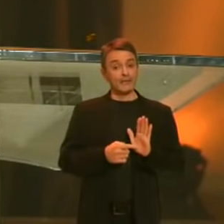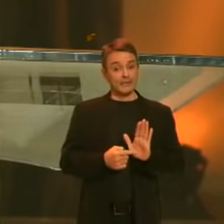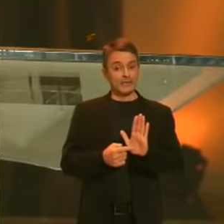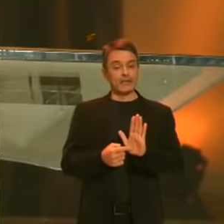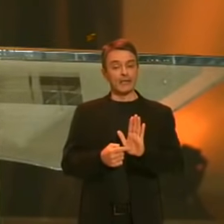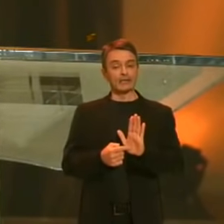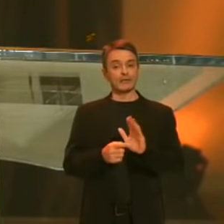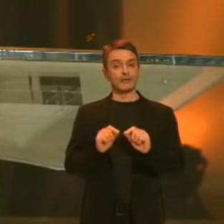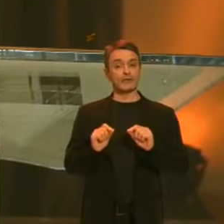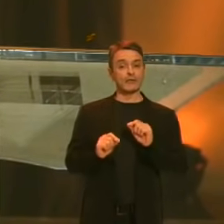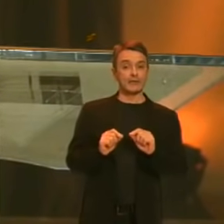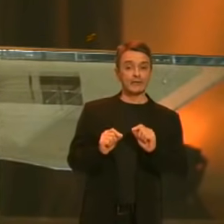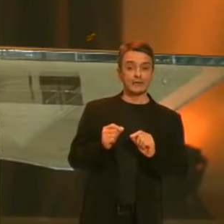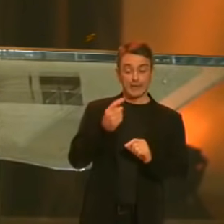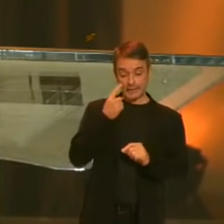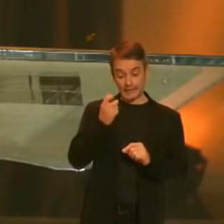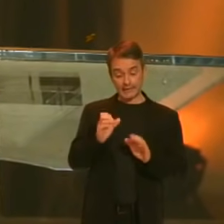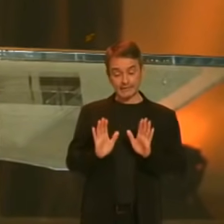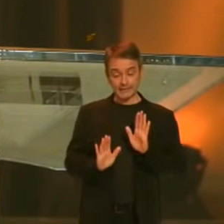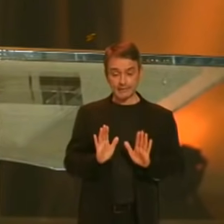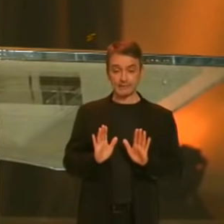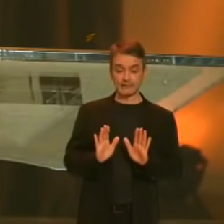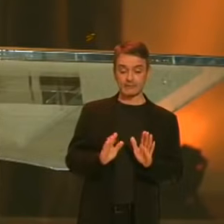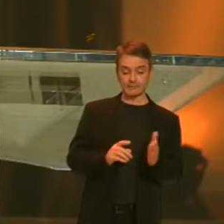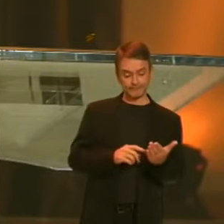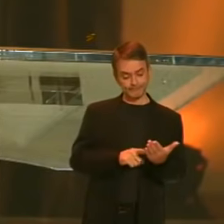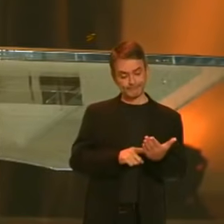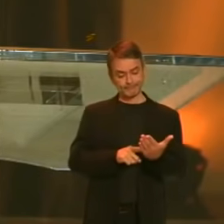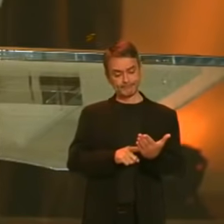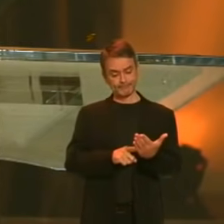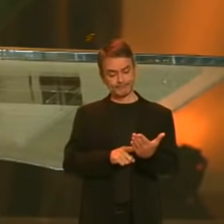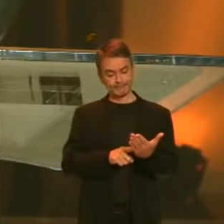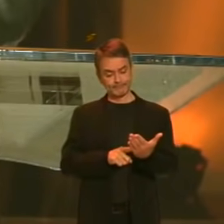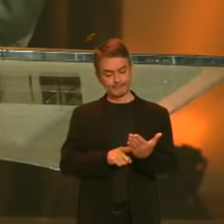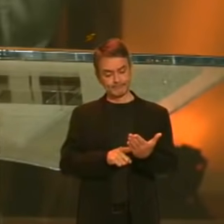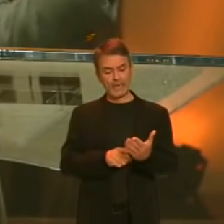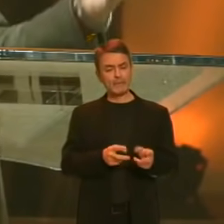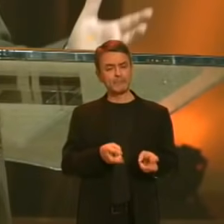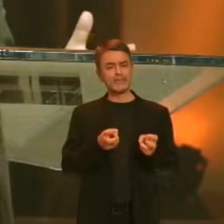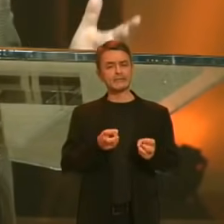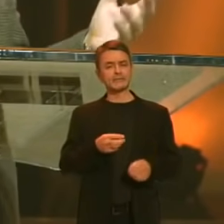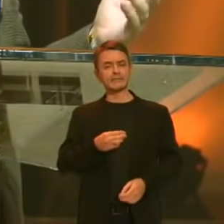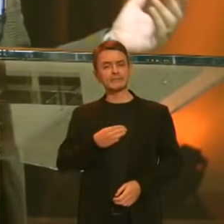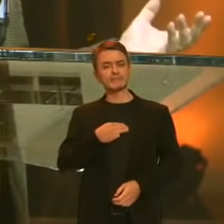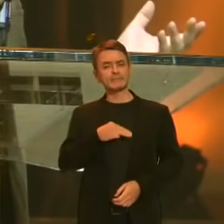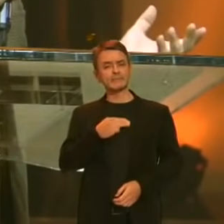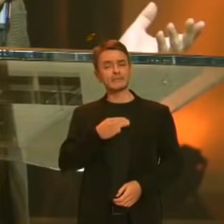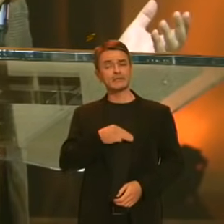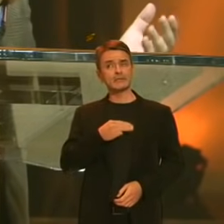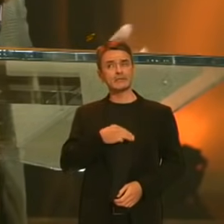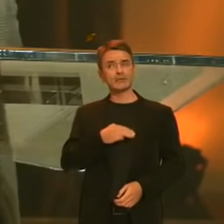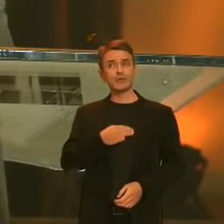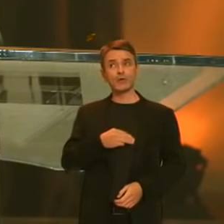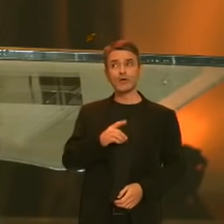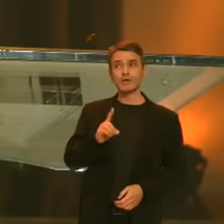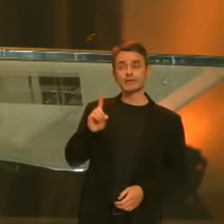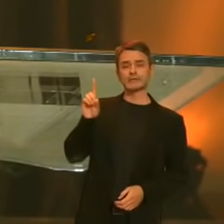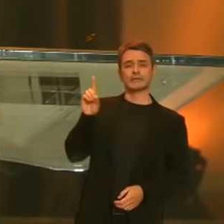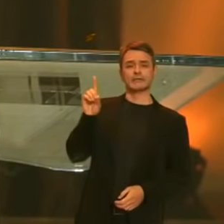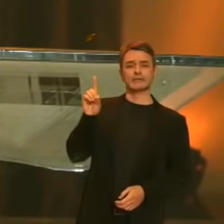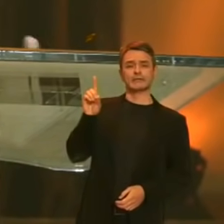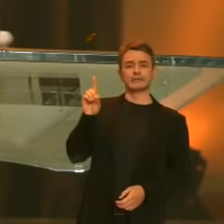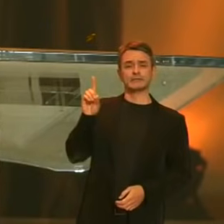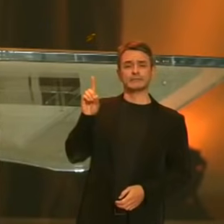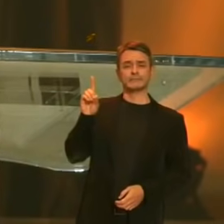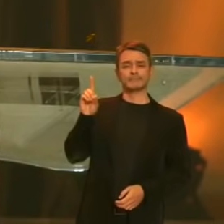apresentado é interessante, porque a gente vê a misericórdia de Deus de uma maneira intensa.